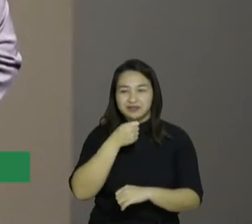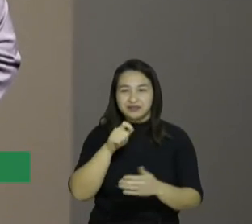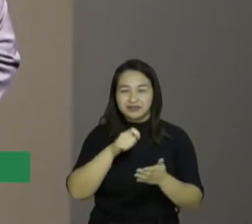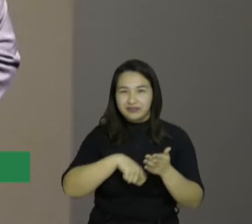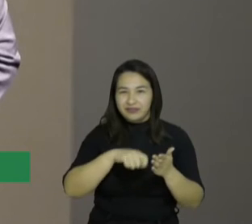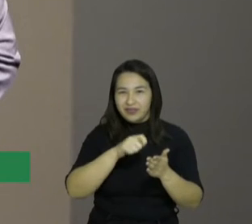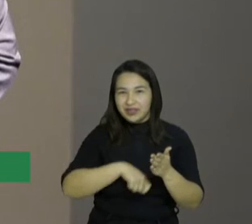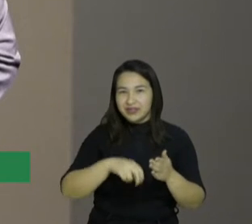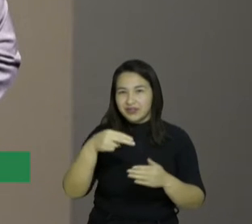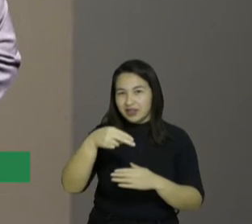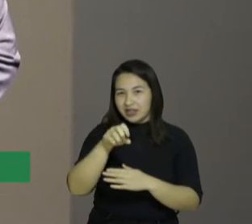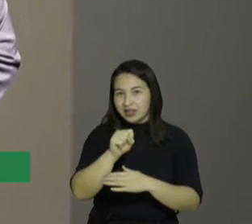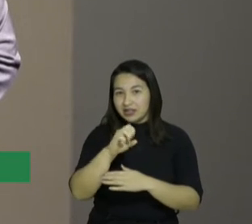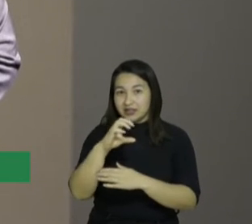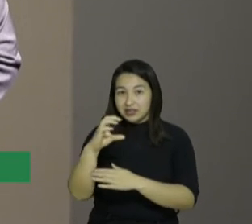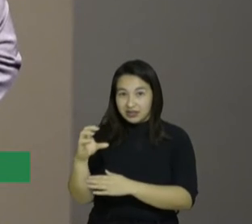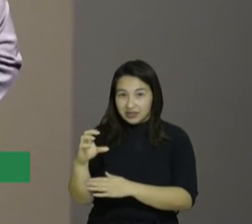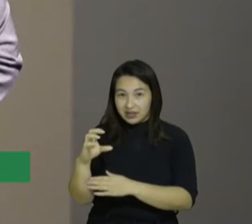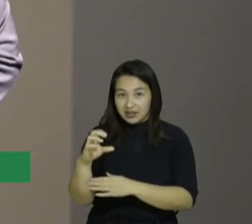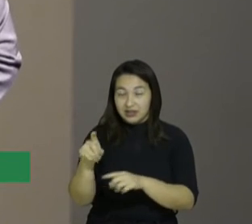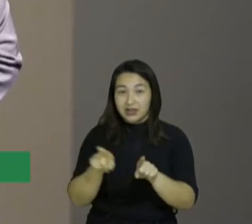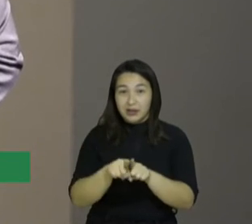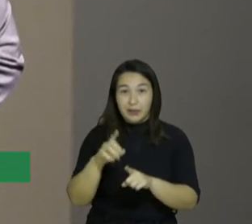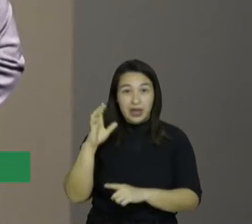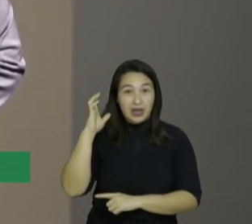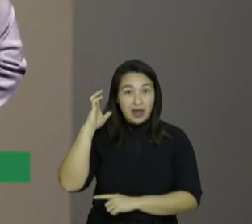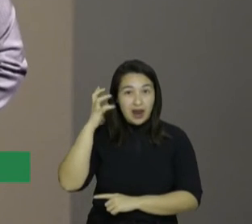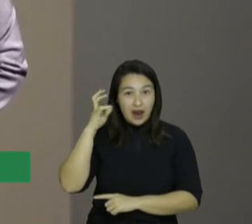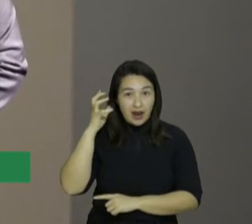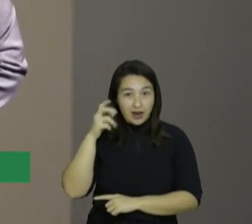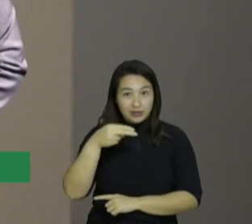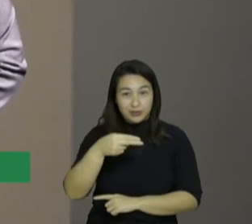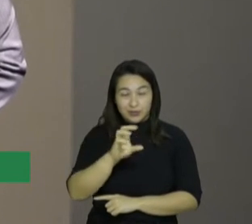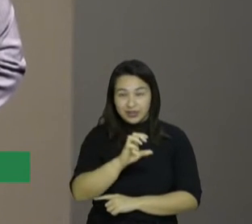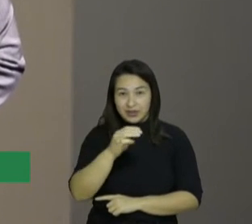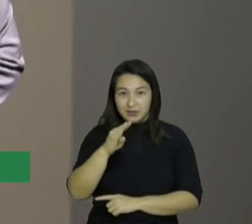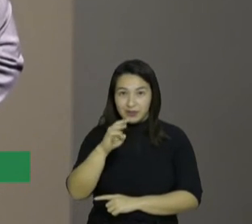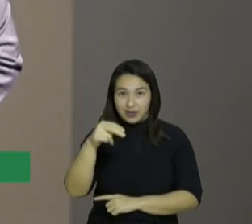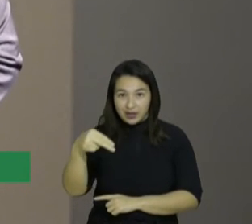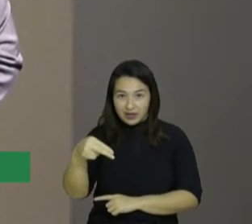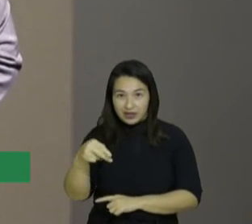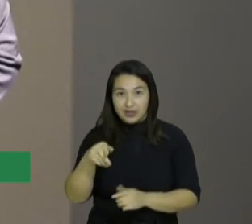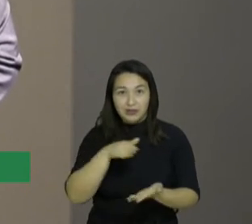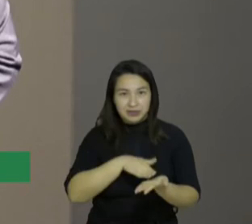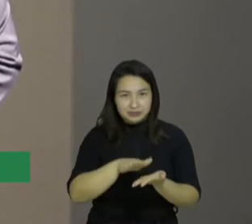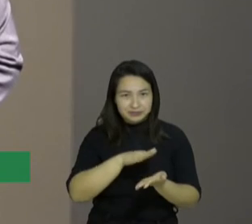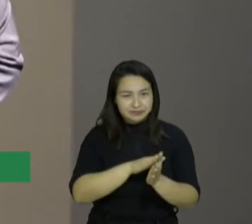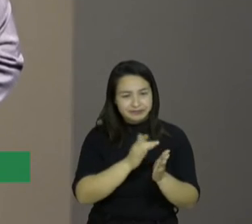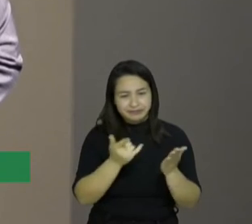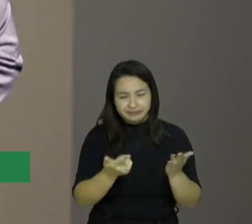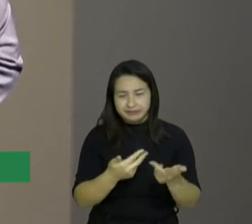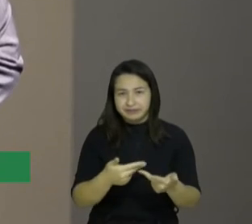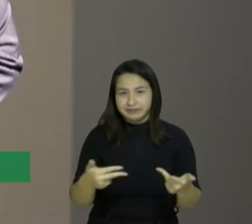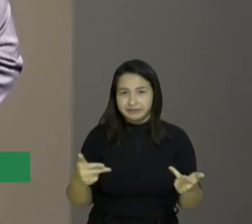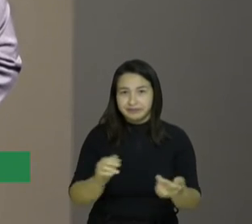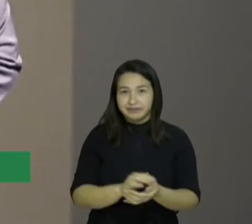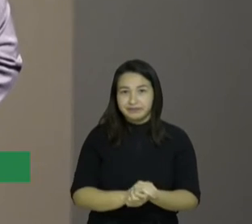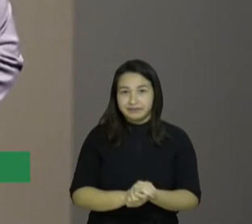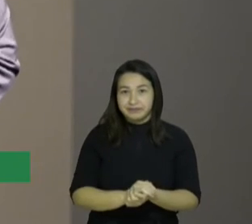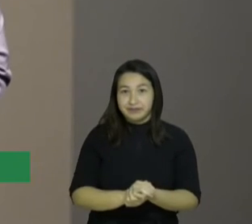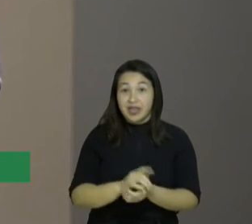NSC Total Rádio CBN Floripa e revistas impressas é também autora do livro A visão